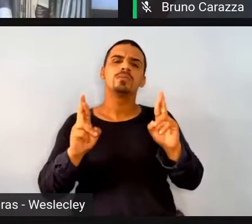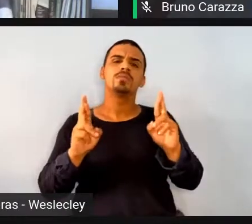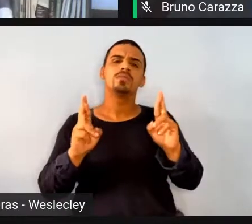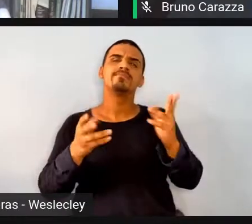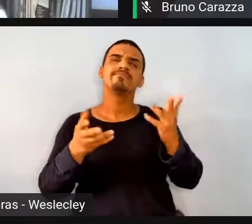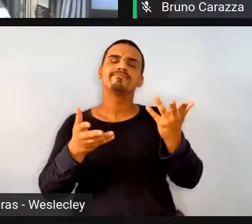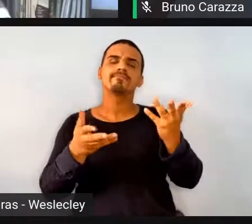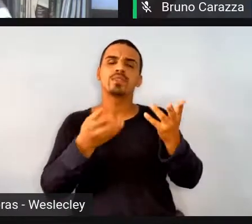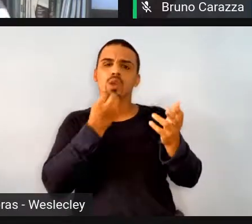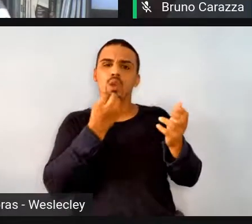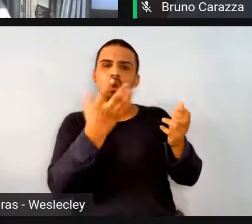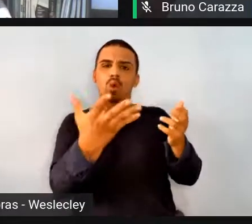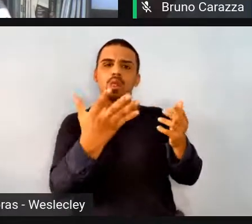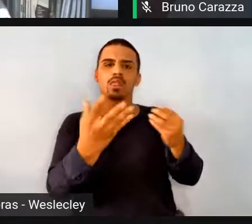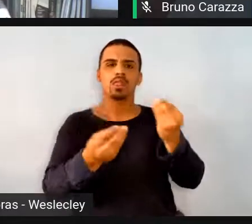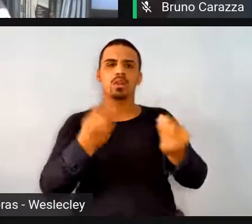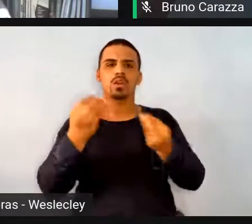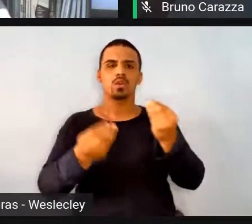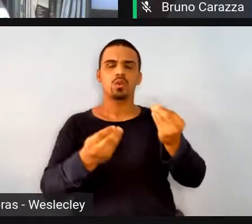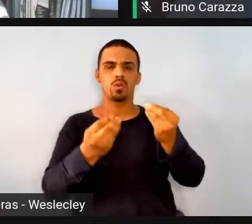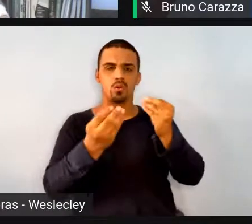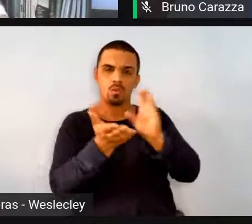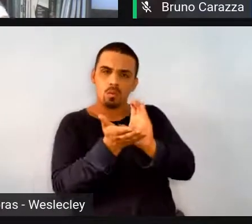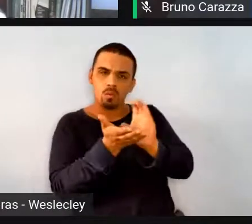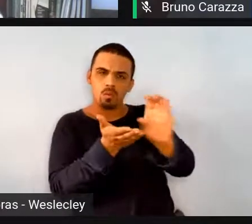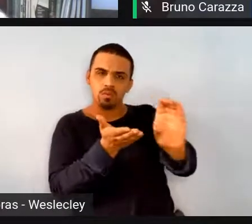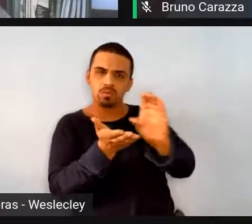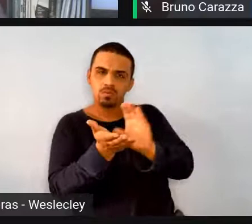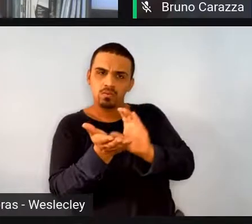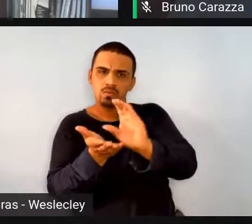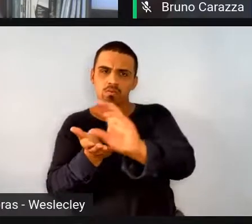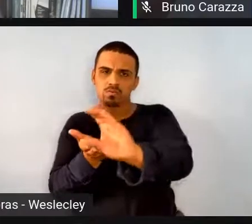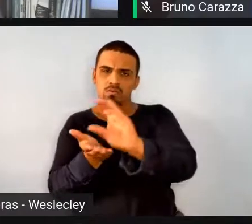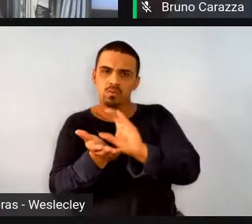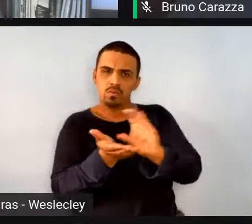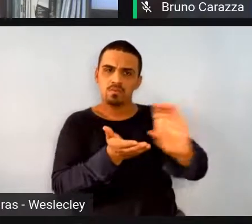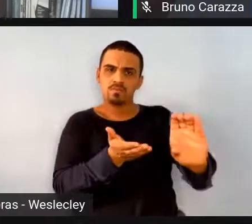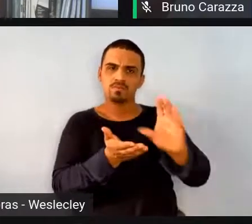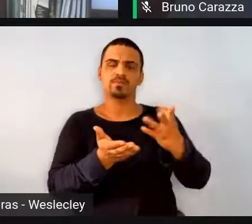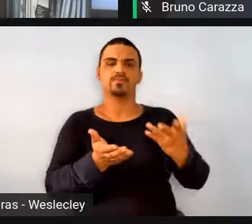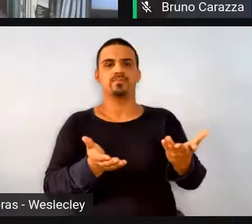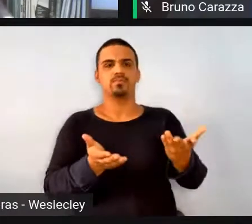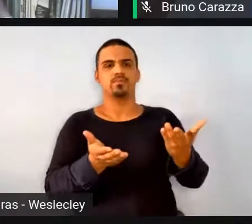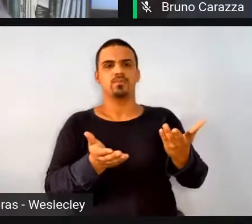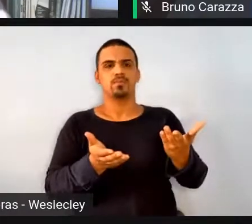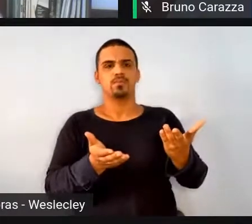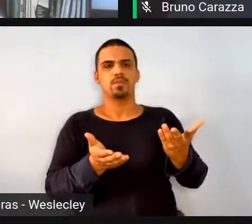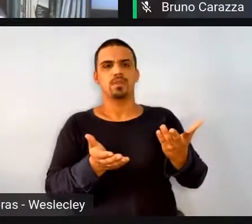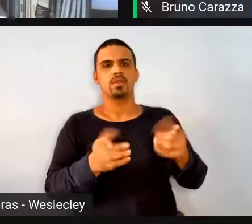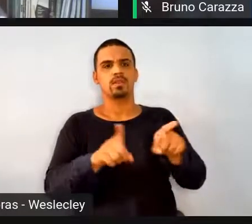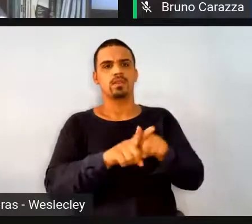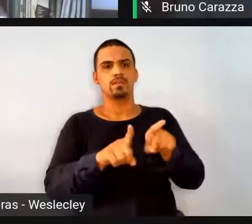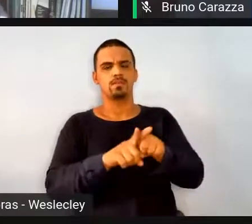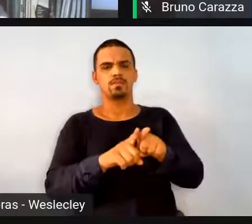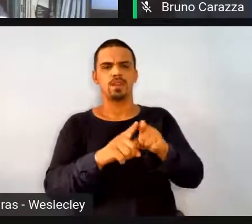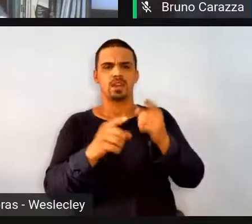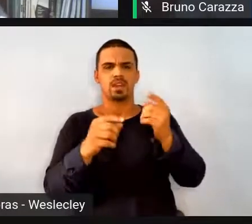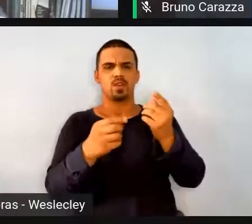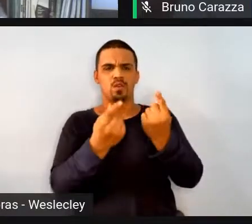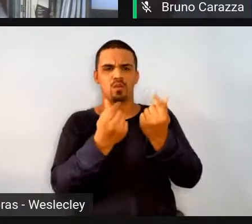das fontes de recurso, o crescimento das demandas e o custo elevado das